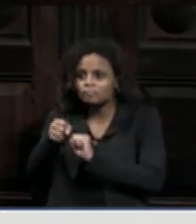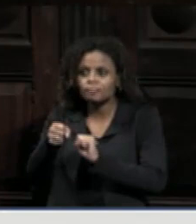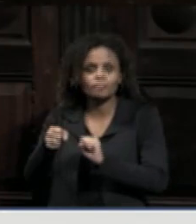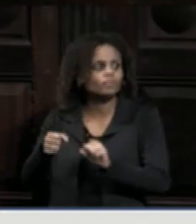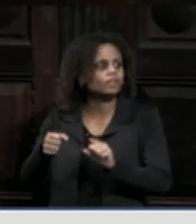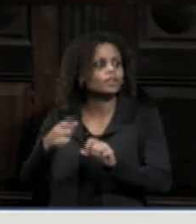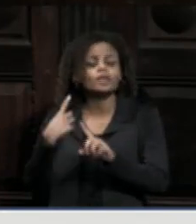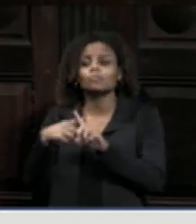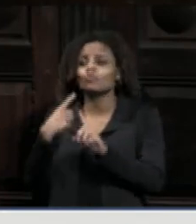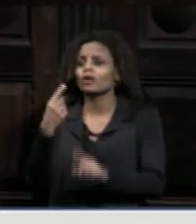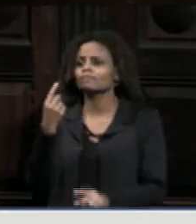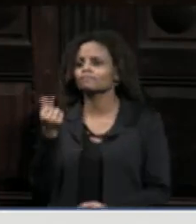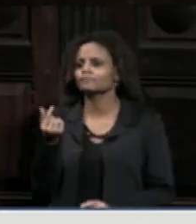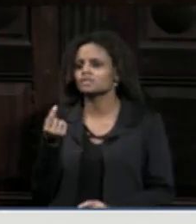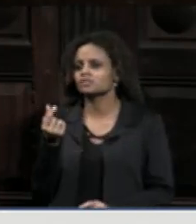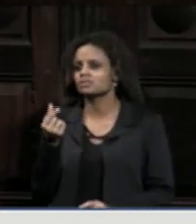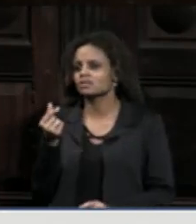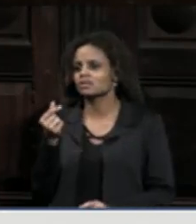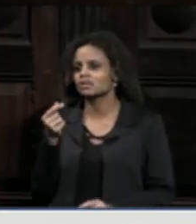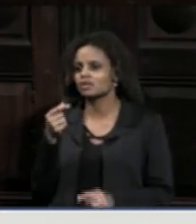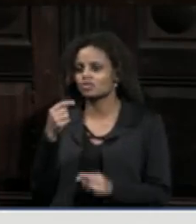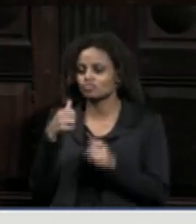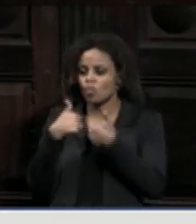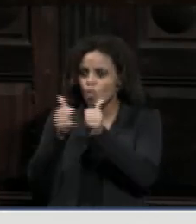não tem dinheiro para a passagem.